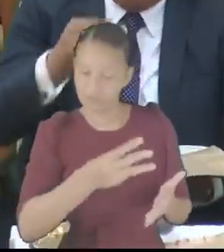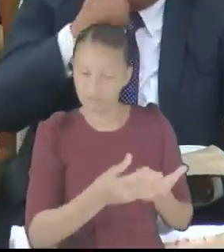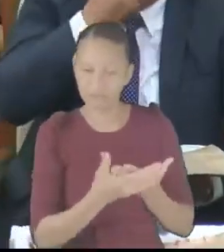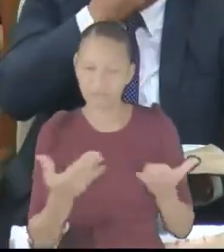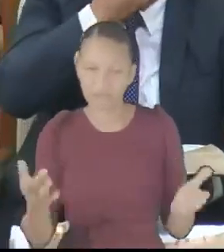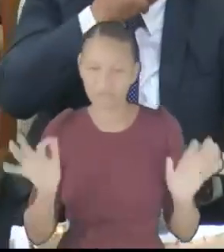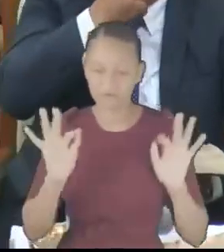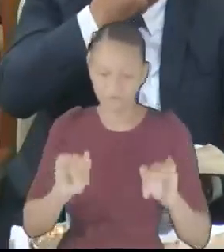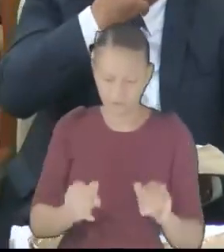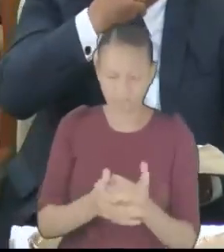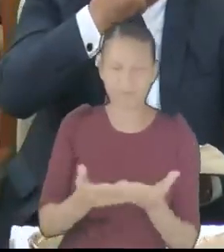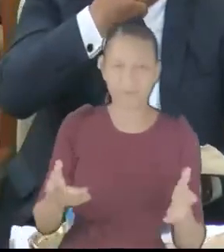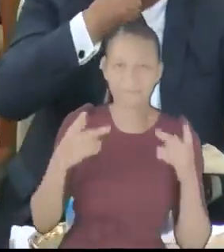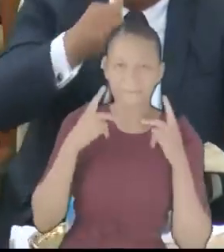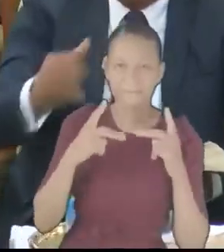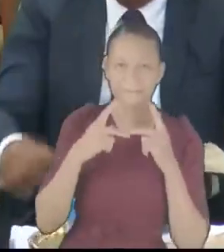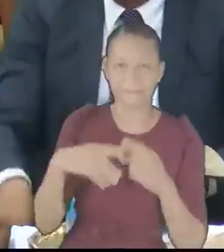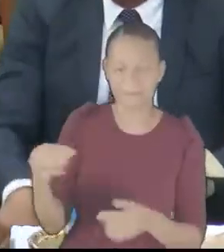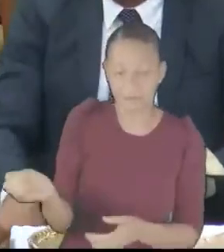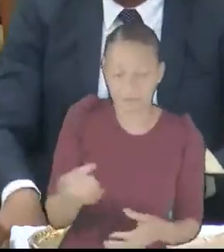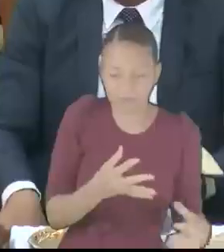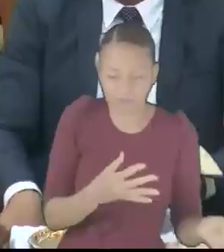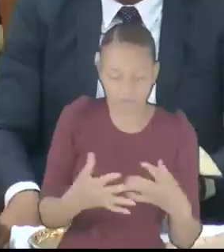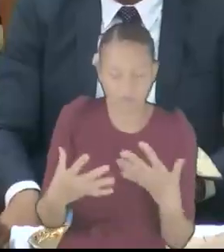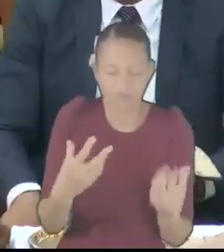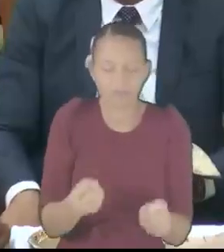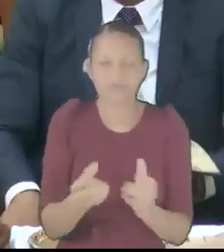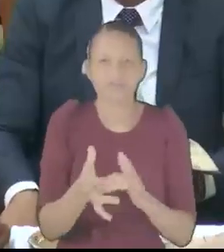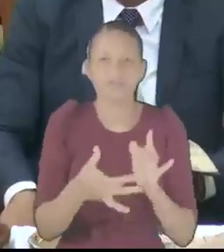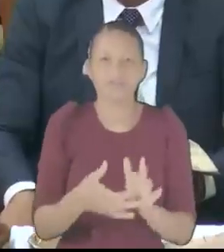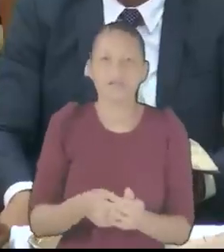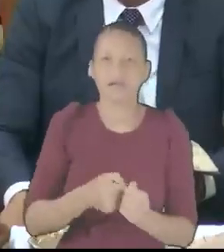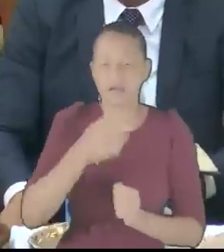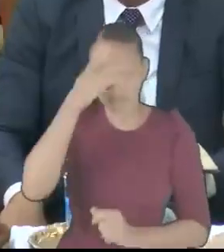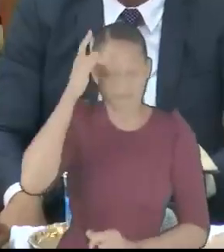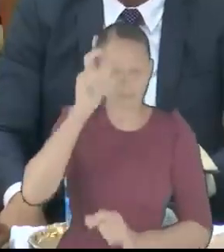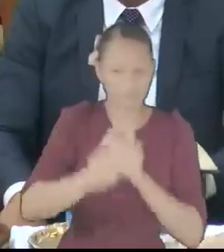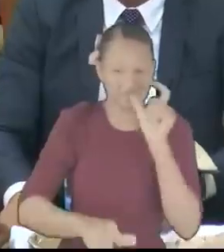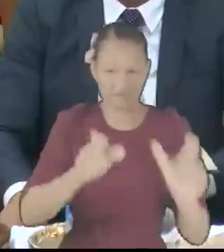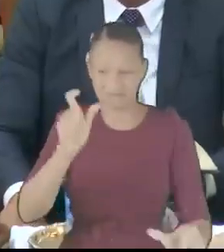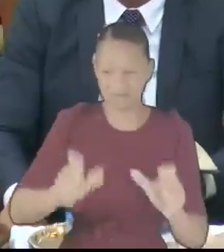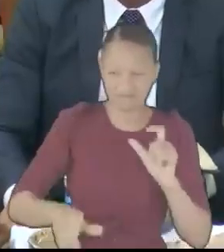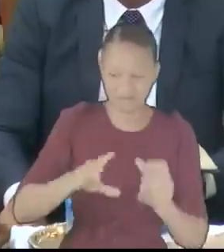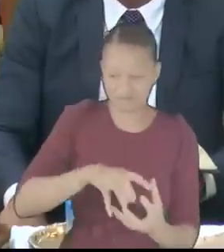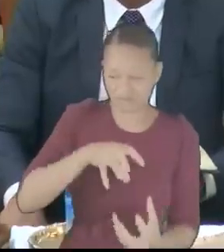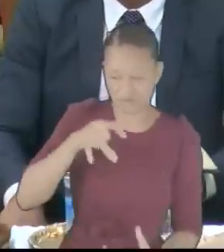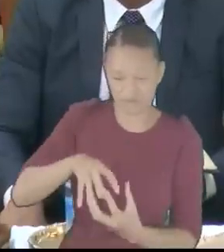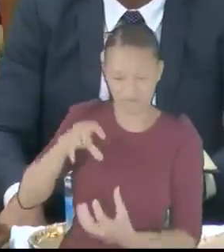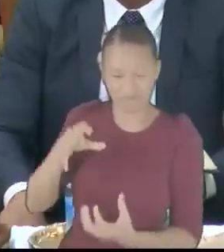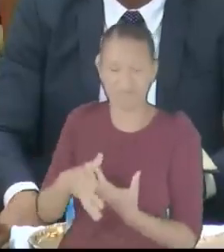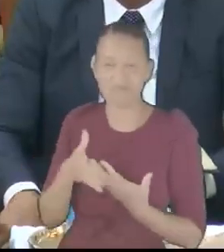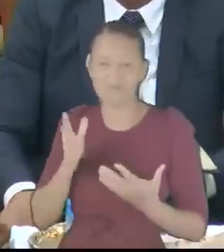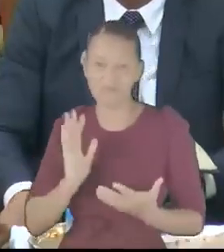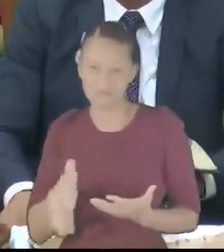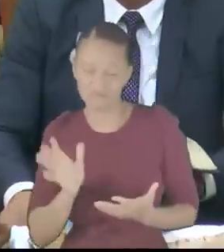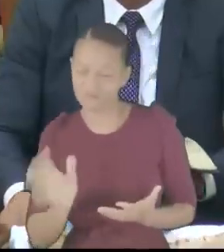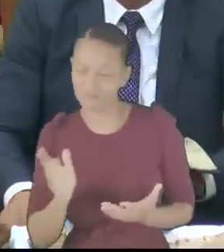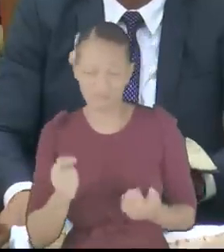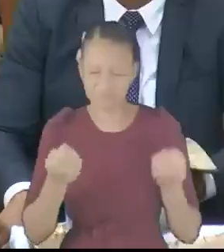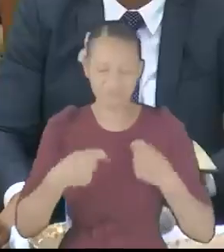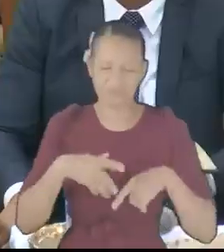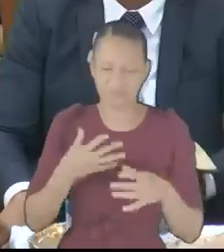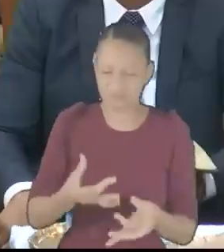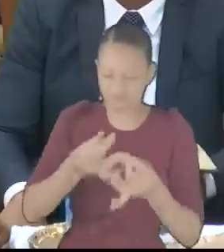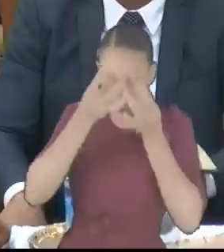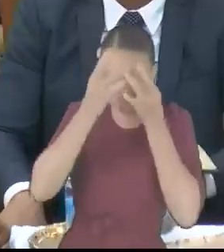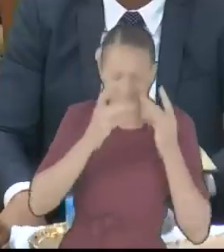vou encerrar a mensagem para os novos crentes. Os mais velhos não precisam levar essa mensagem para casa. Só os novos convertidos. Glória a Deus.